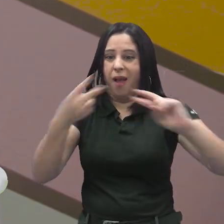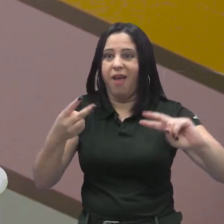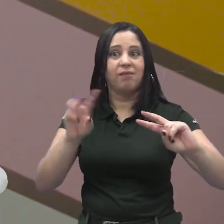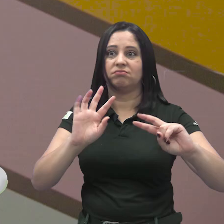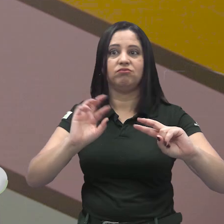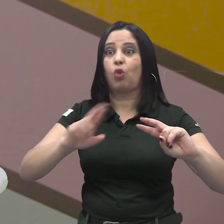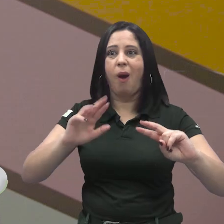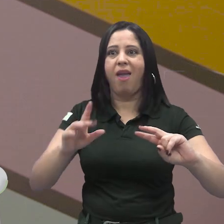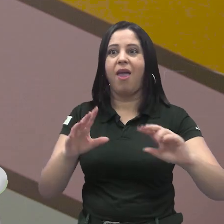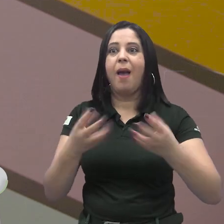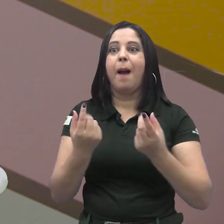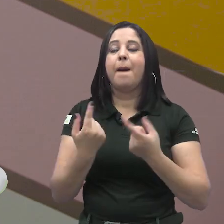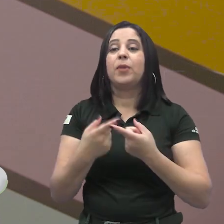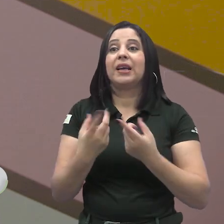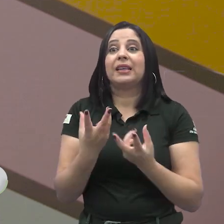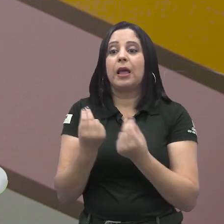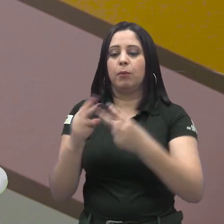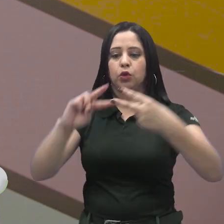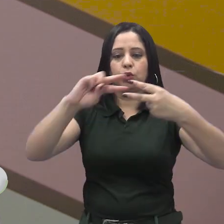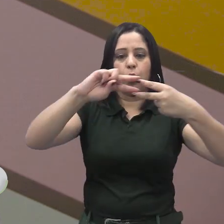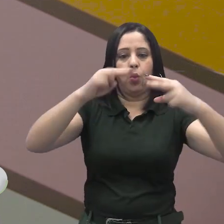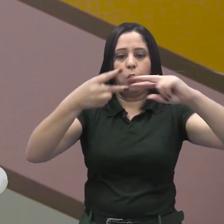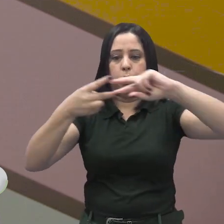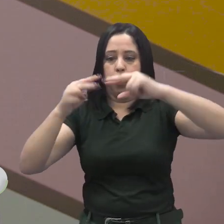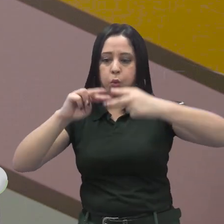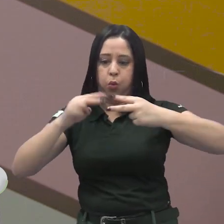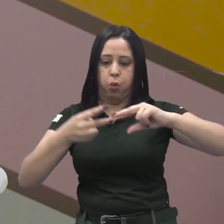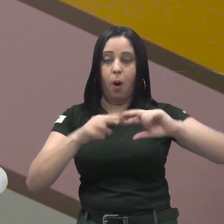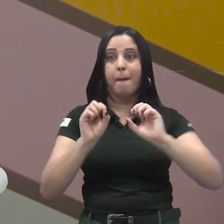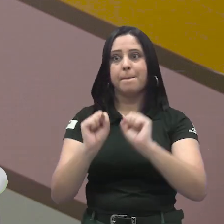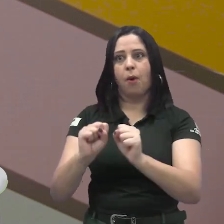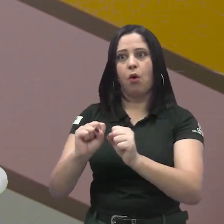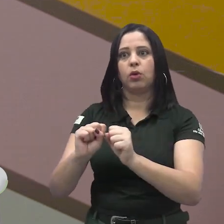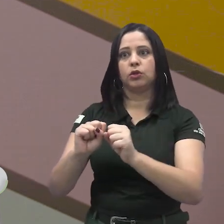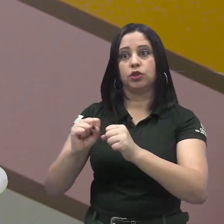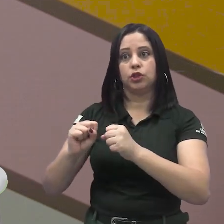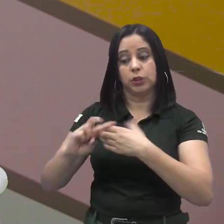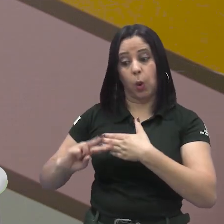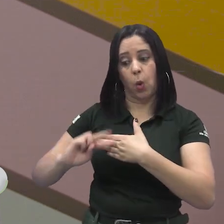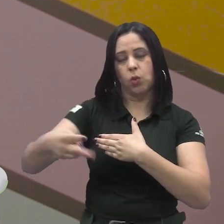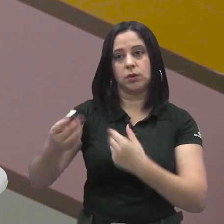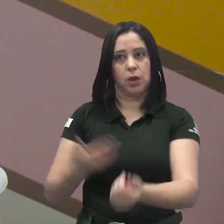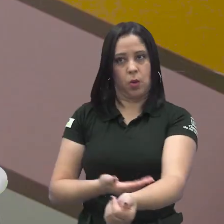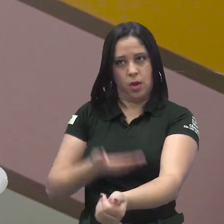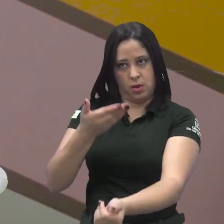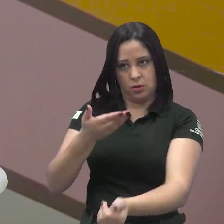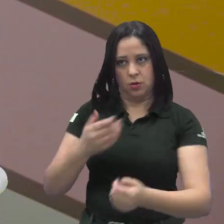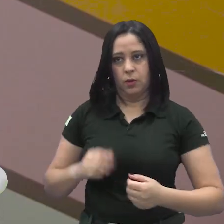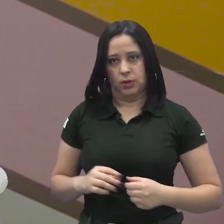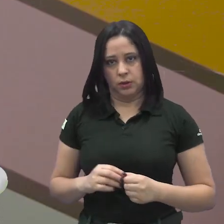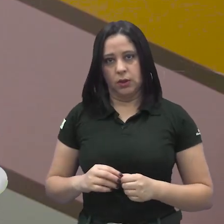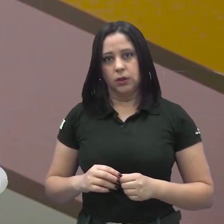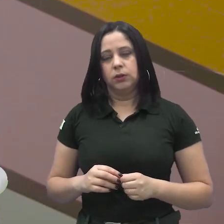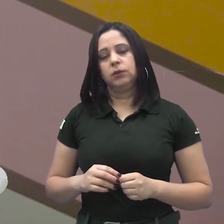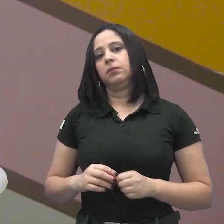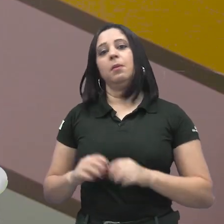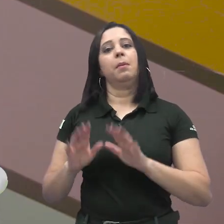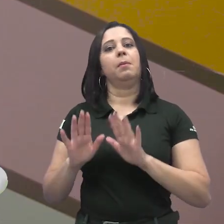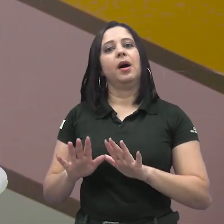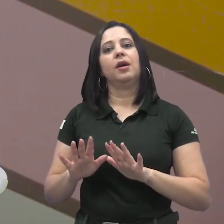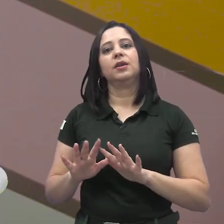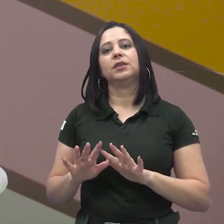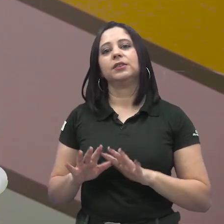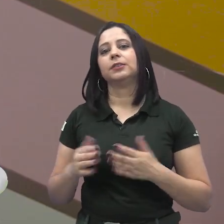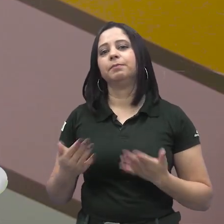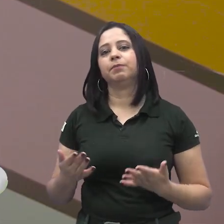genes juntos que podem levar ao desenvolvimento dela. E um fator muito importante associado a isso é que